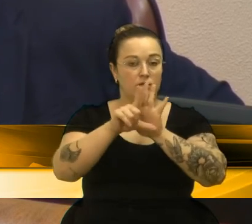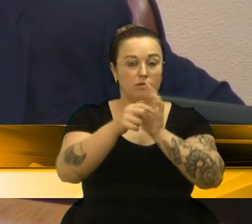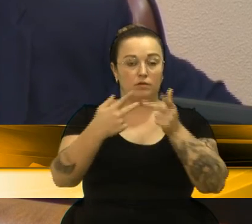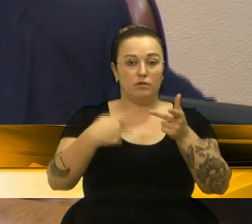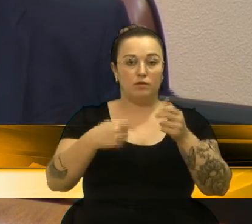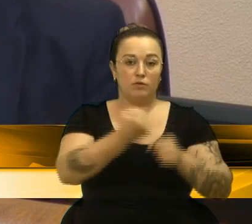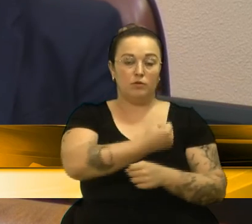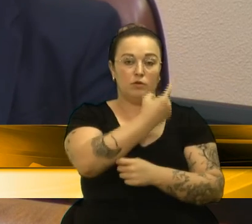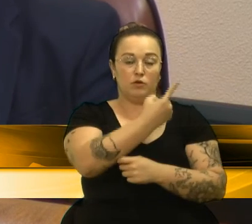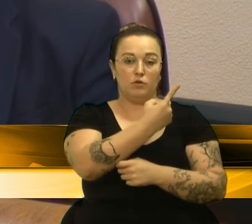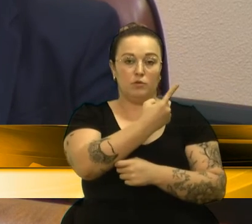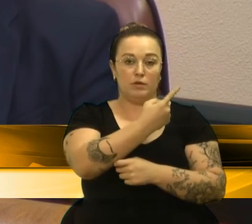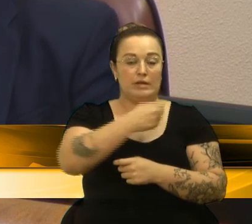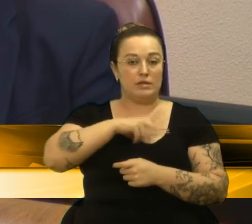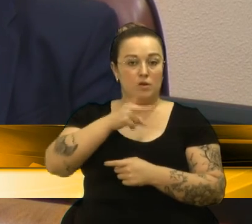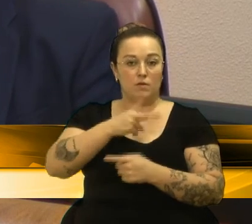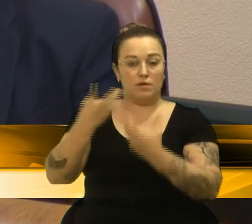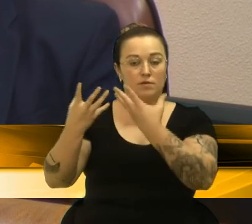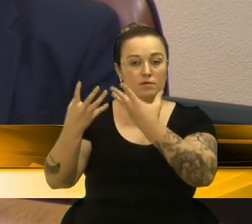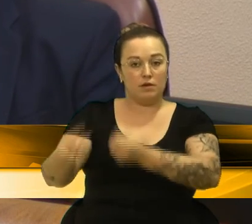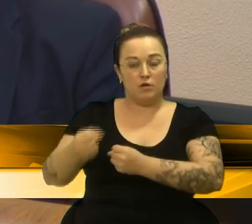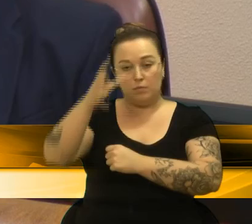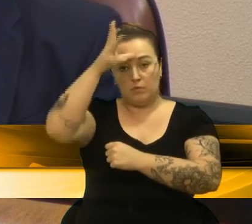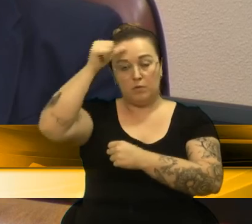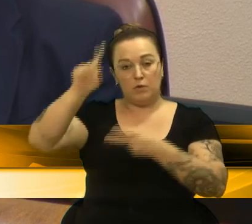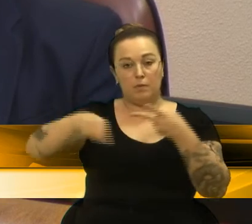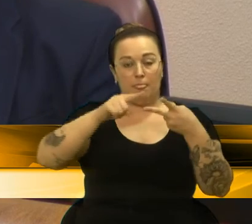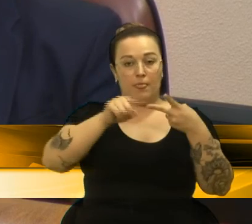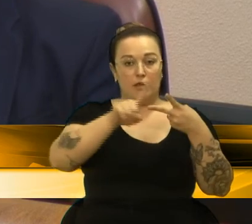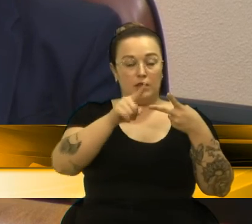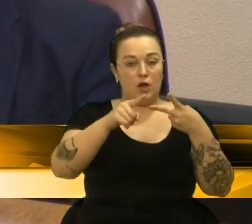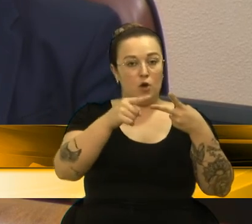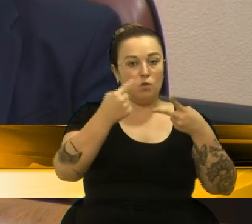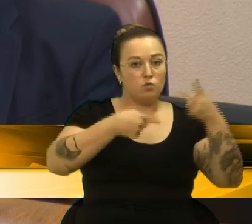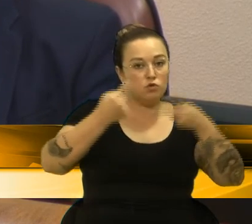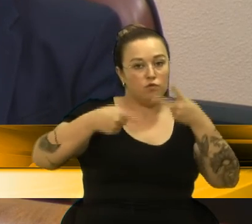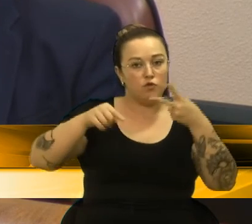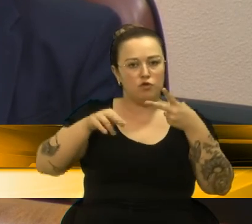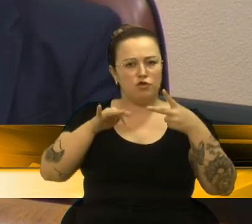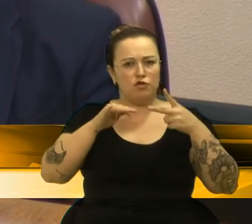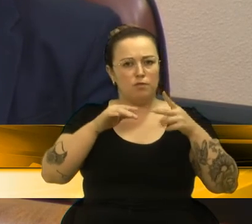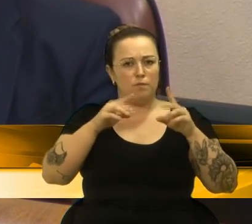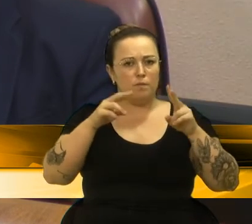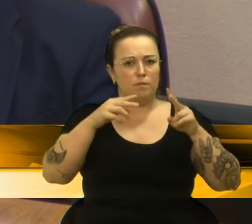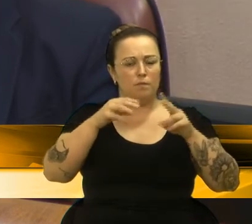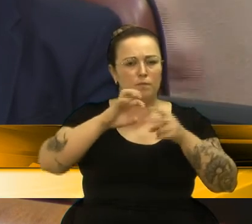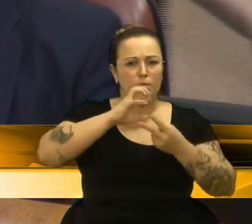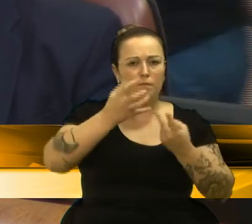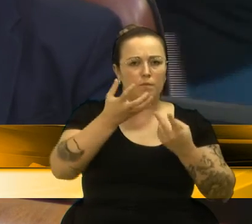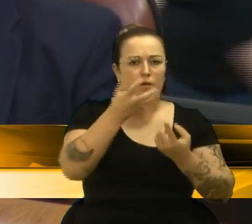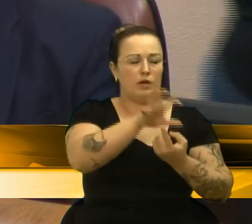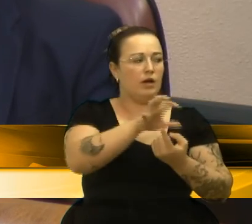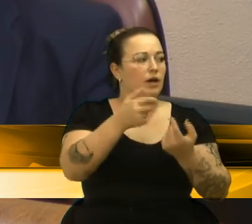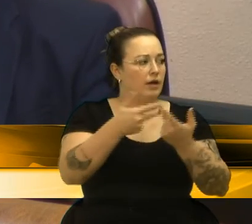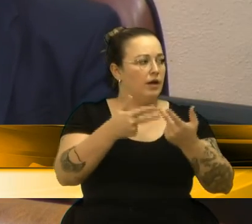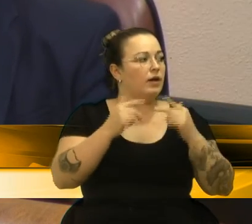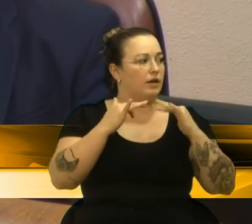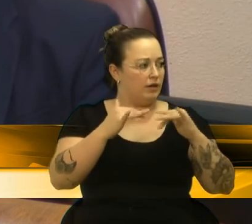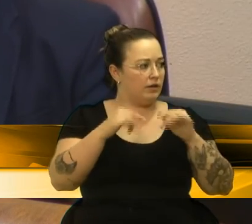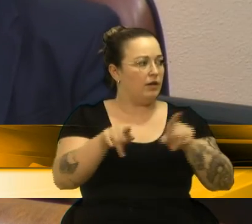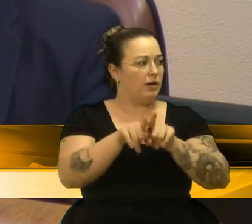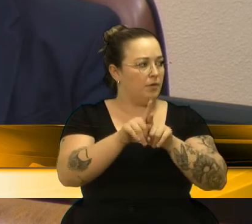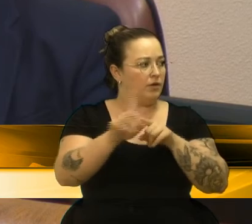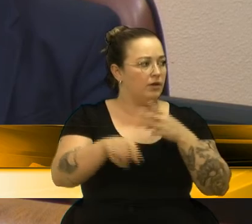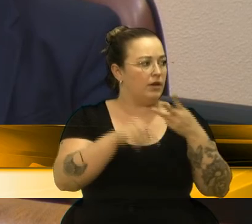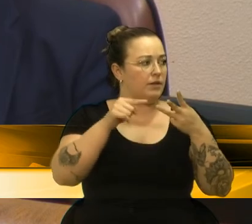Serem aprovados pelo município quanto à legalização. 2. Não perturbarem o trânsito público. 3. Não prejudicarem o calçamento, o ajardinamento, nem o escoamento de